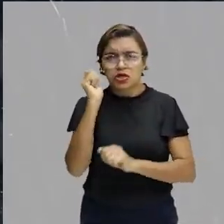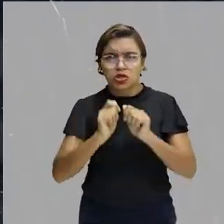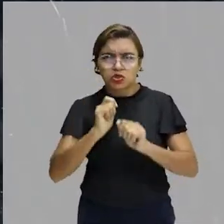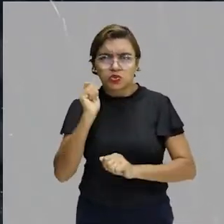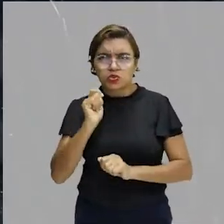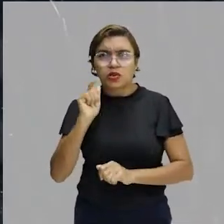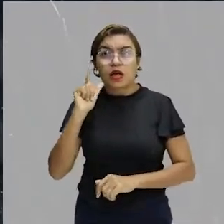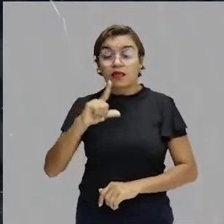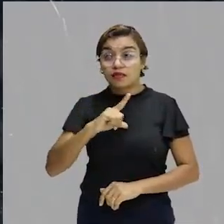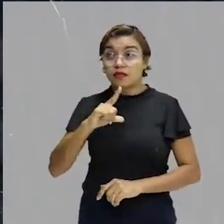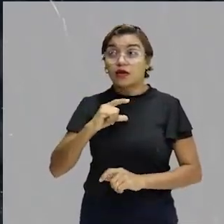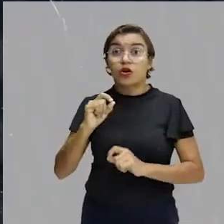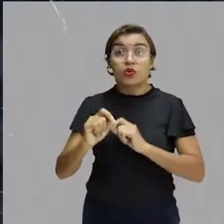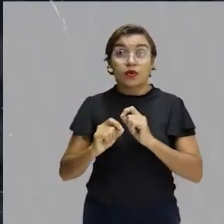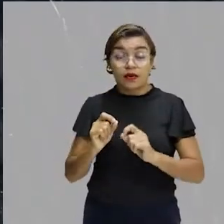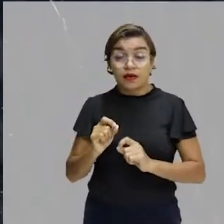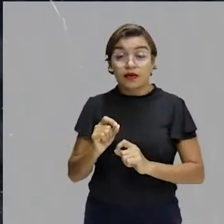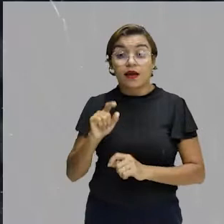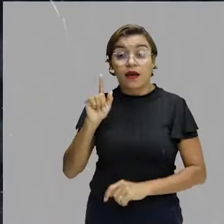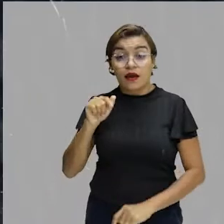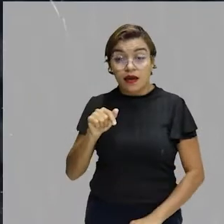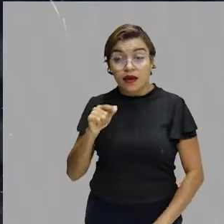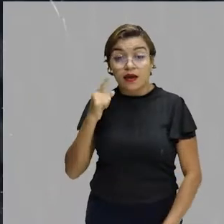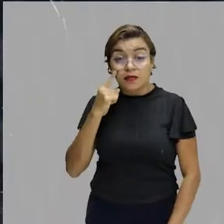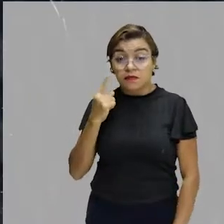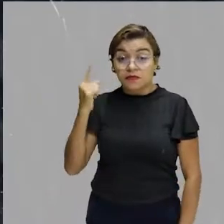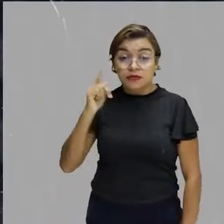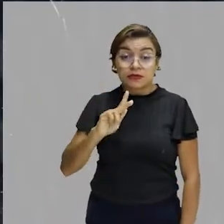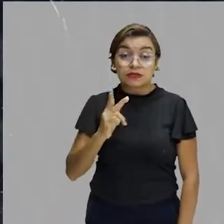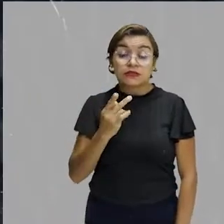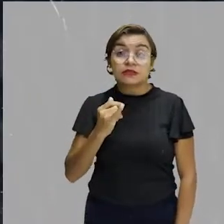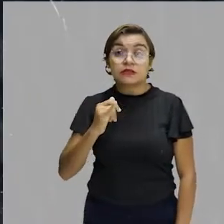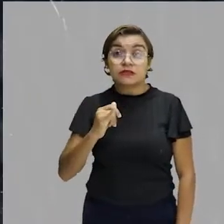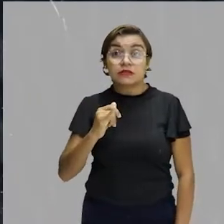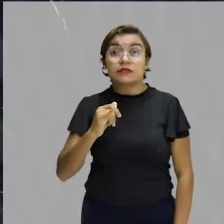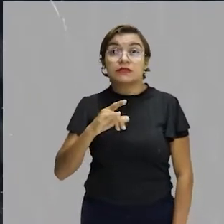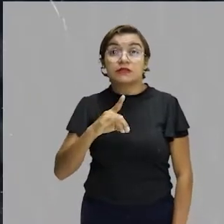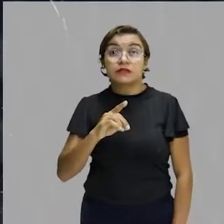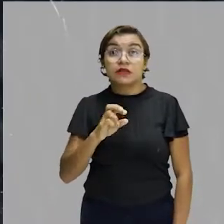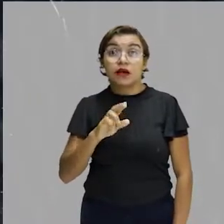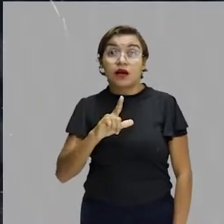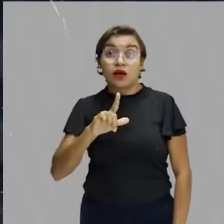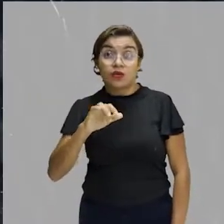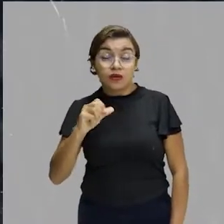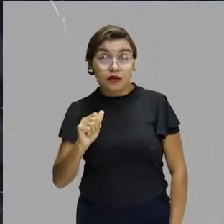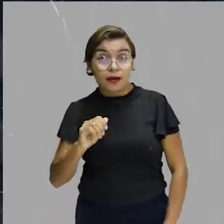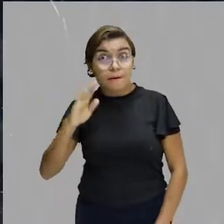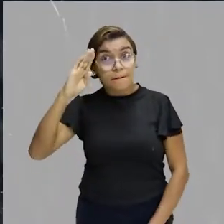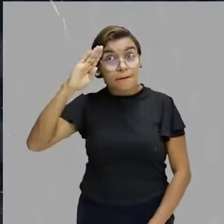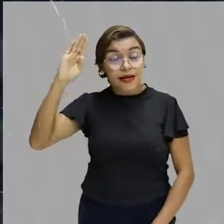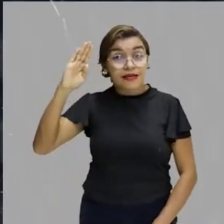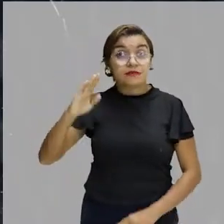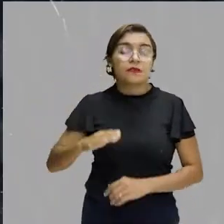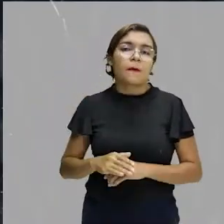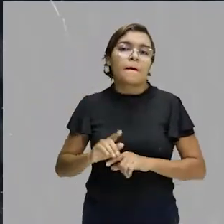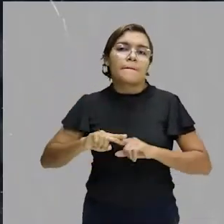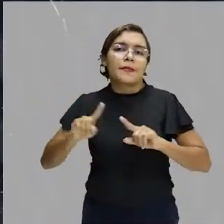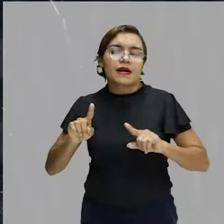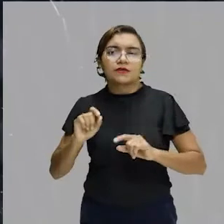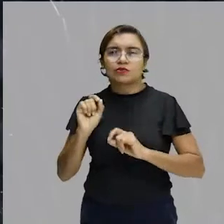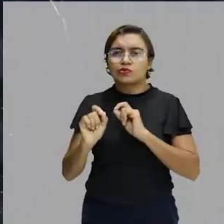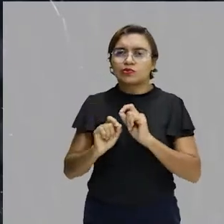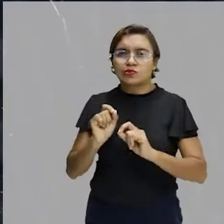dúvidas, eu tenho a matriz hidráulica predominando. Mas quando eu falo a matriz energética brasileira como um